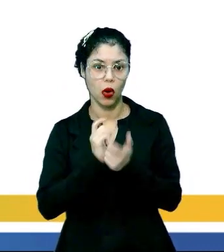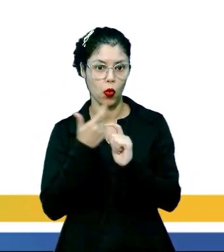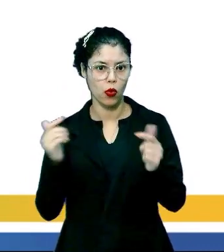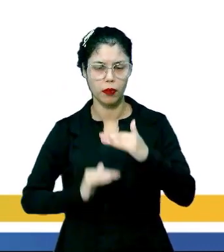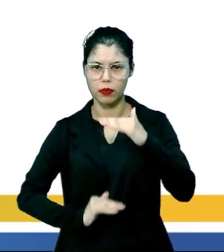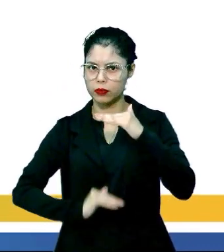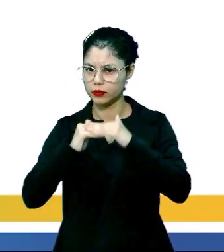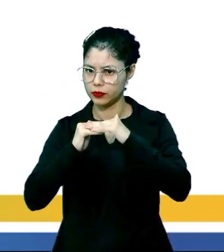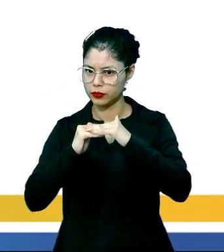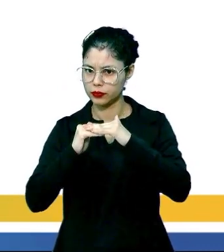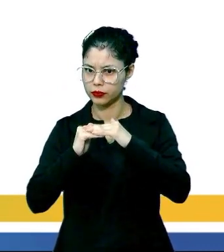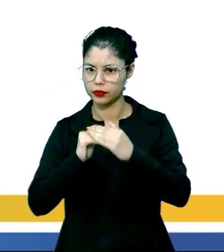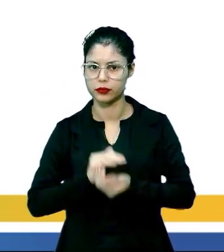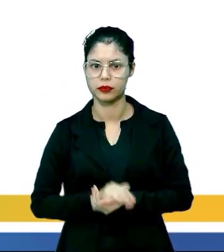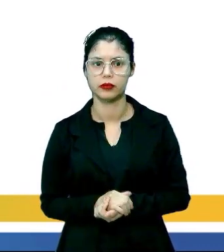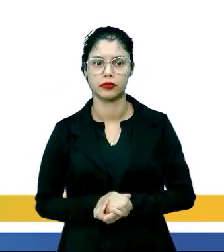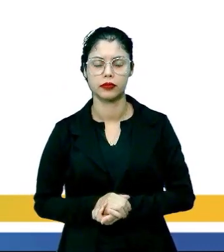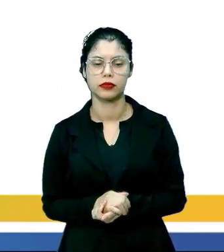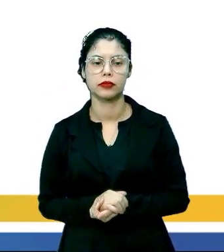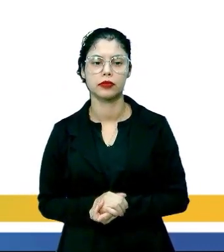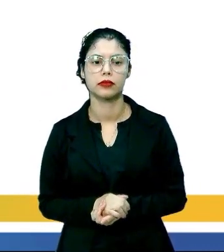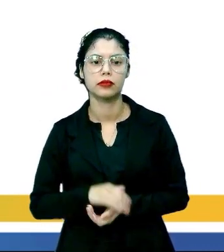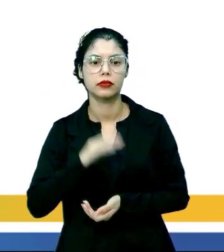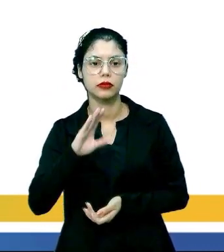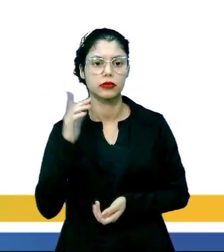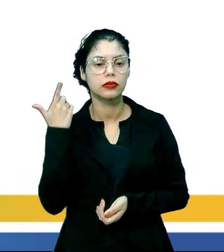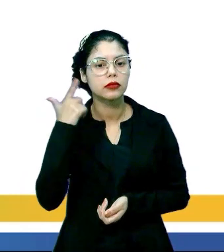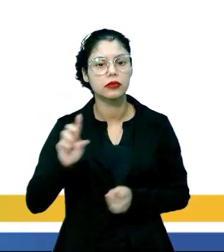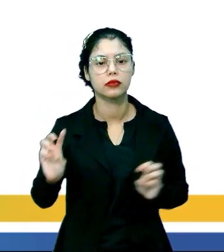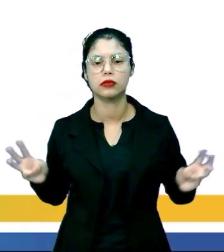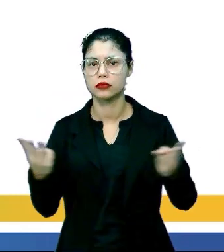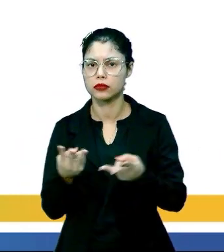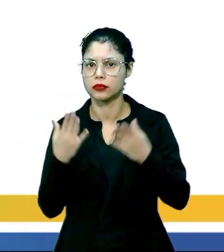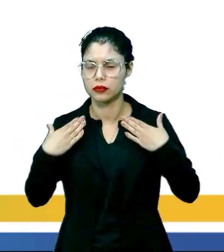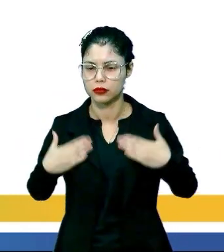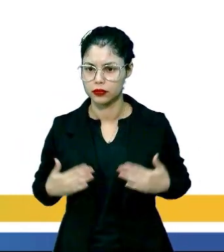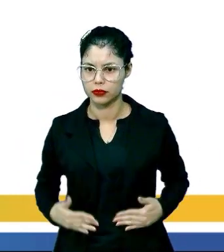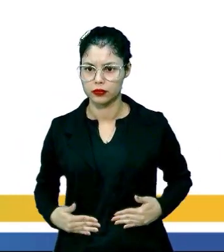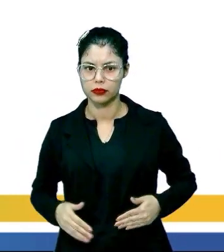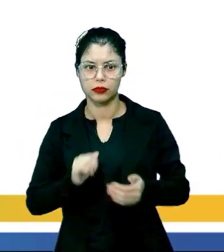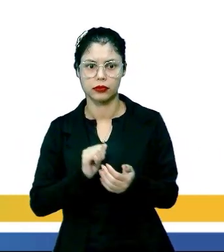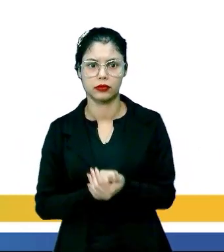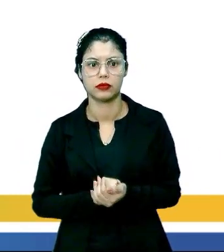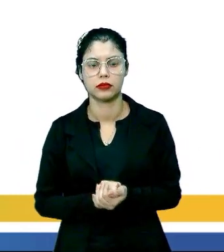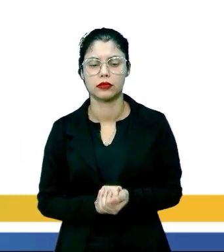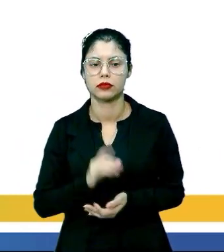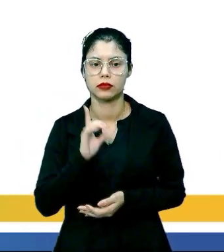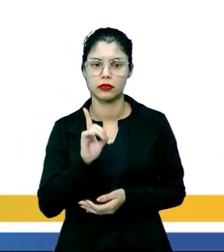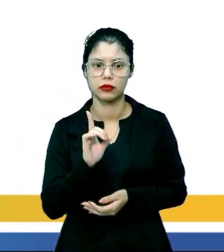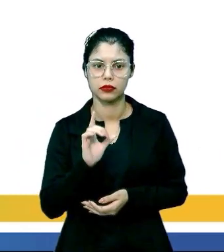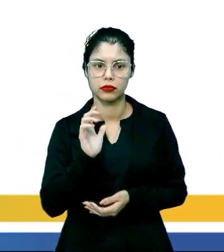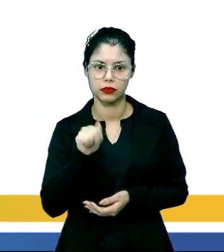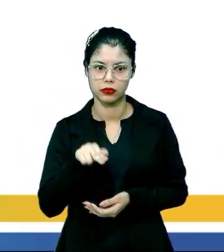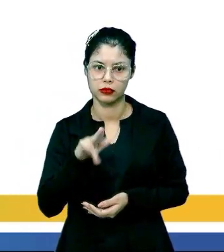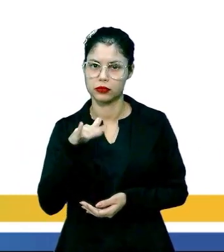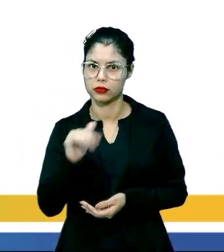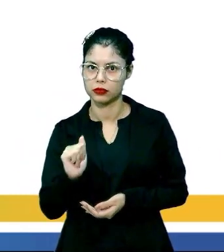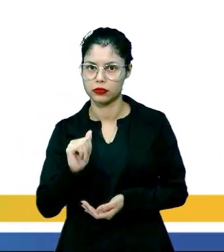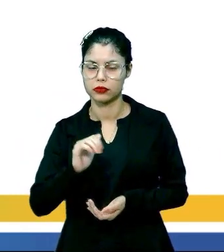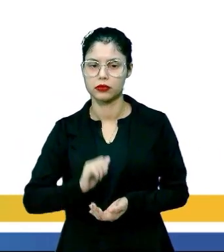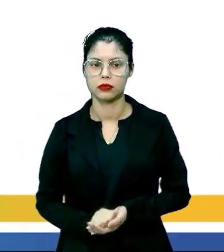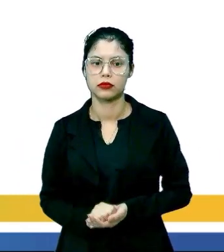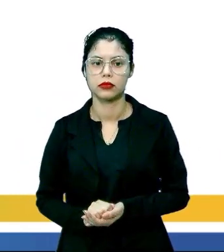Alternativa B, aumento da pressão arterial? Alternativa C, ganho de massa corporal? Alternativa